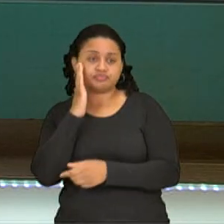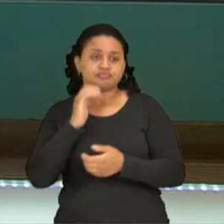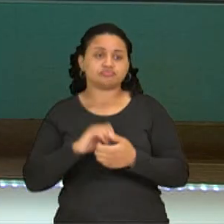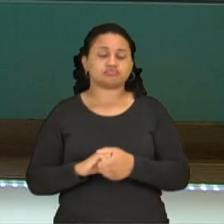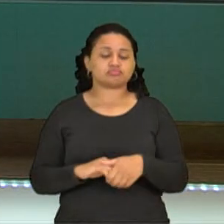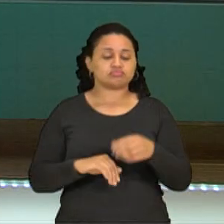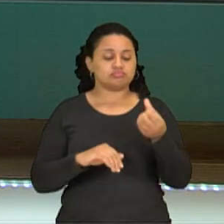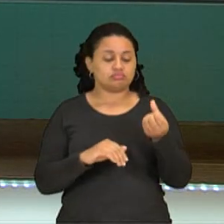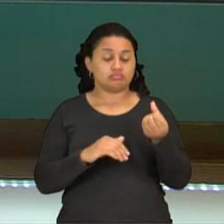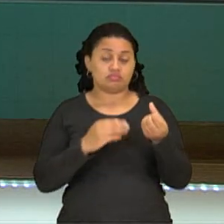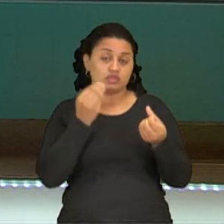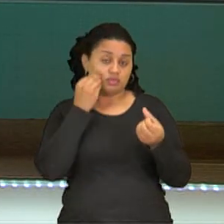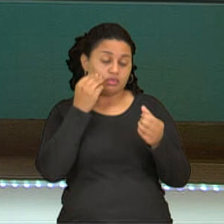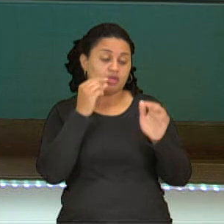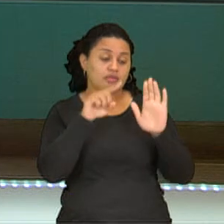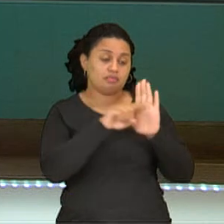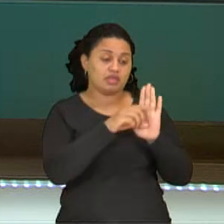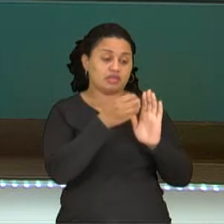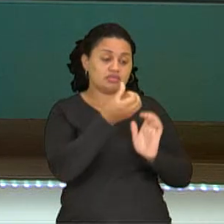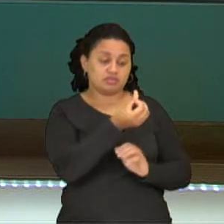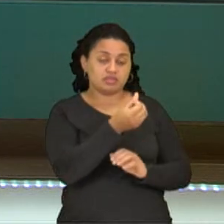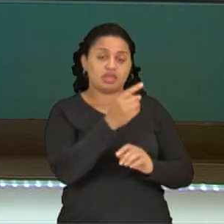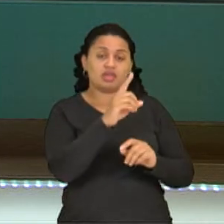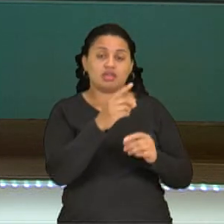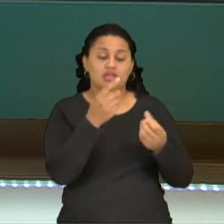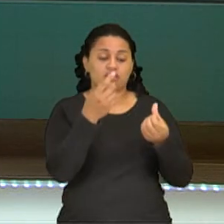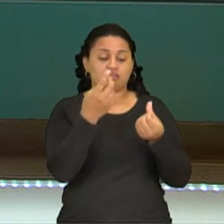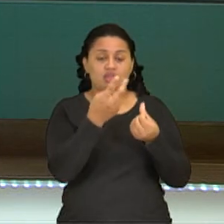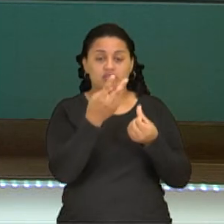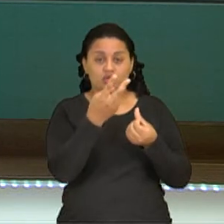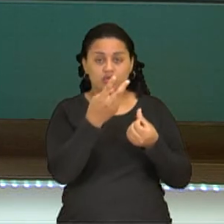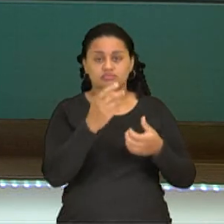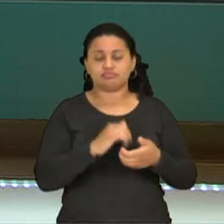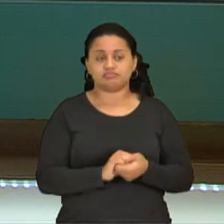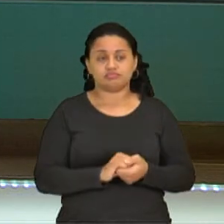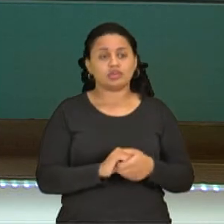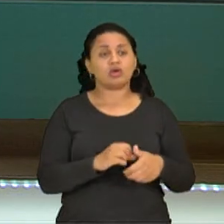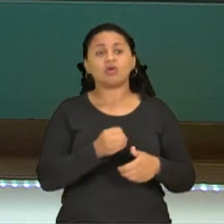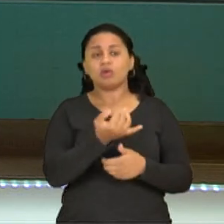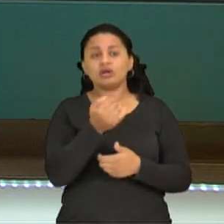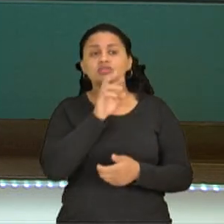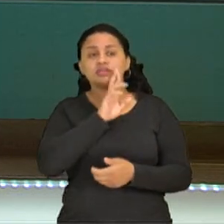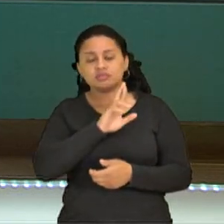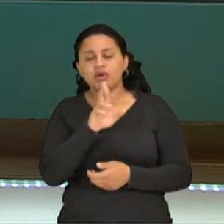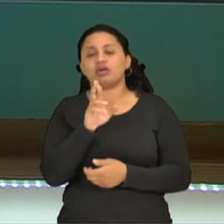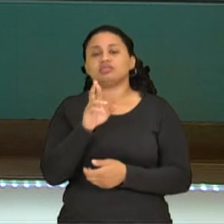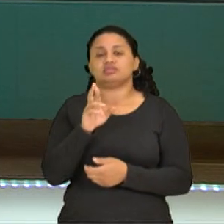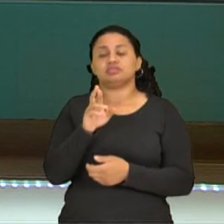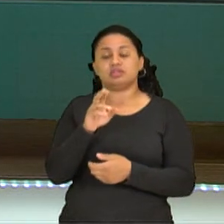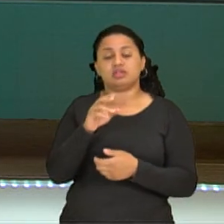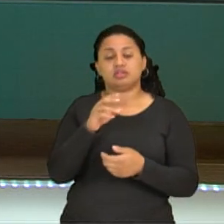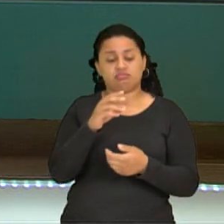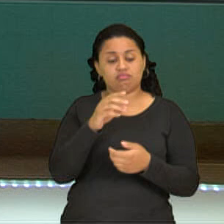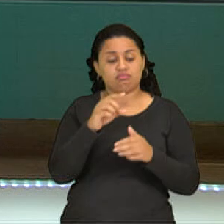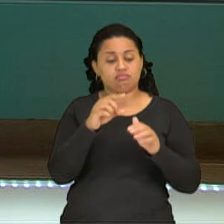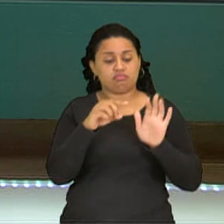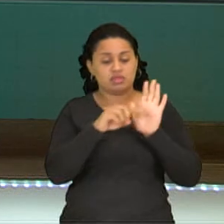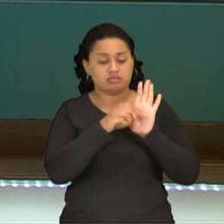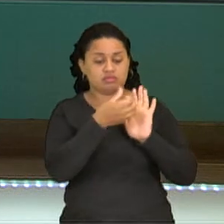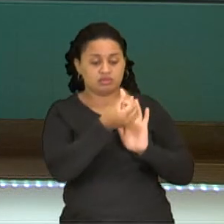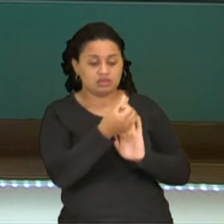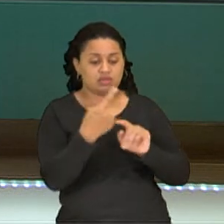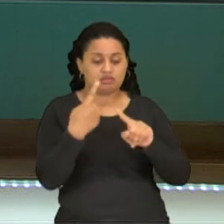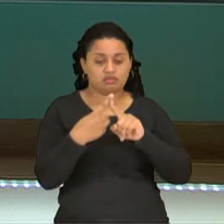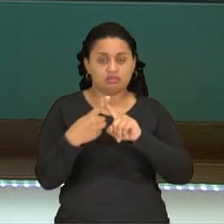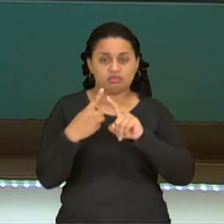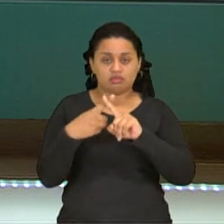Então, primeiro eu tento, menos 6 elevado a 2, quanto que é menos 6 elevado a 2? Menos 6 vezes menos